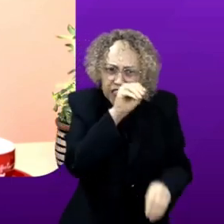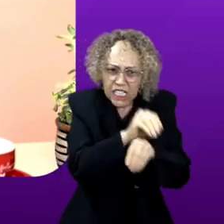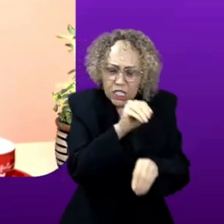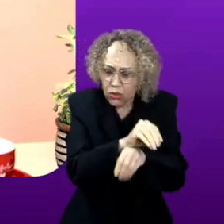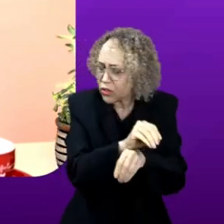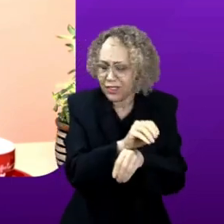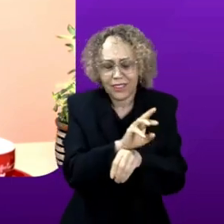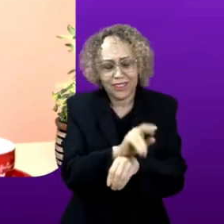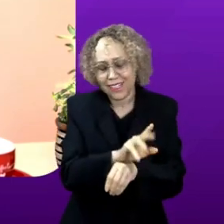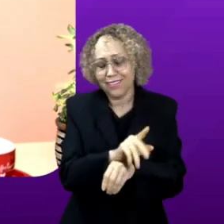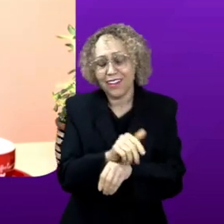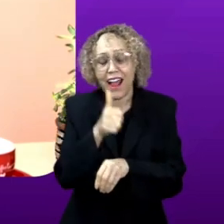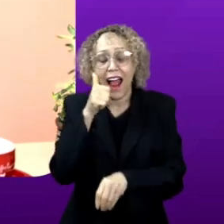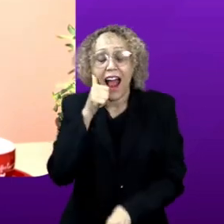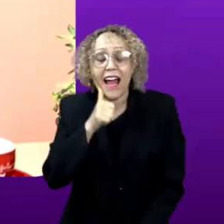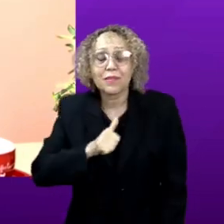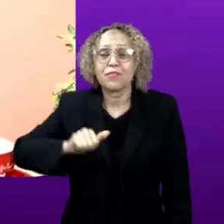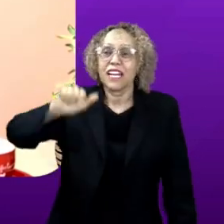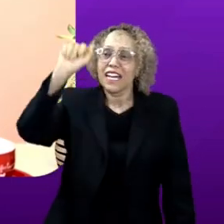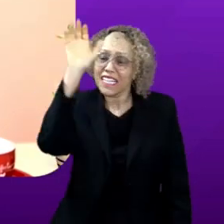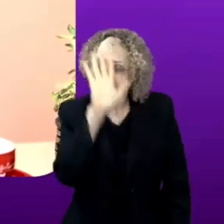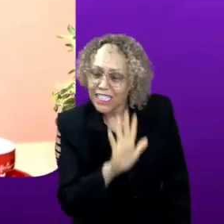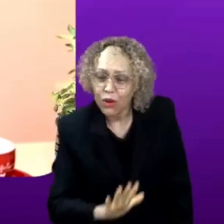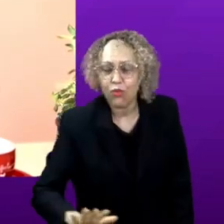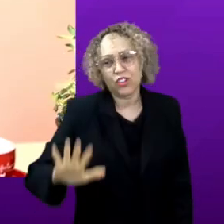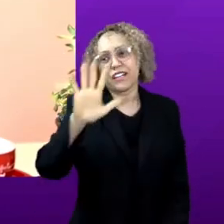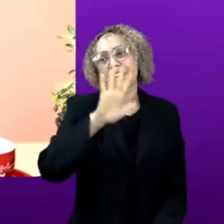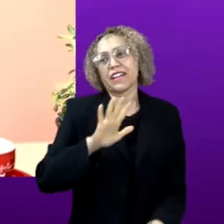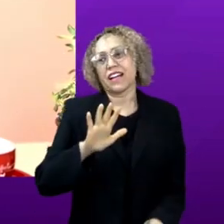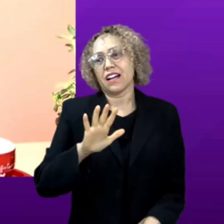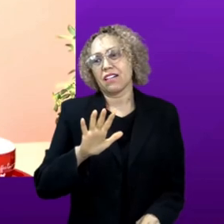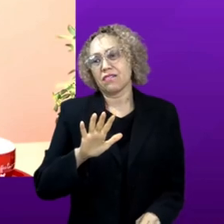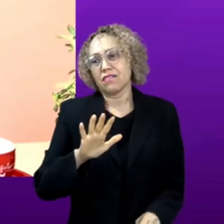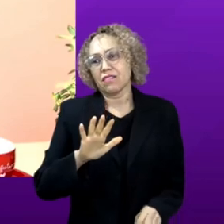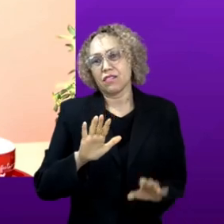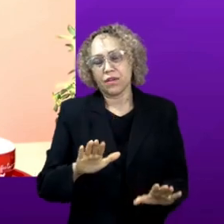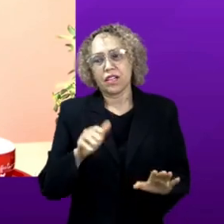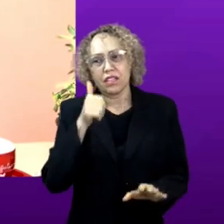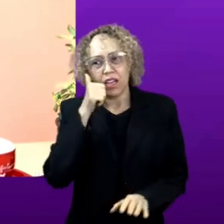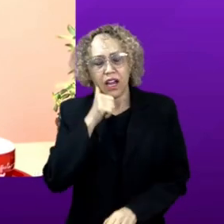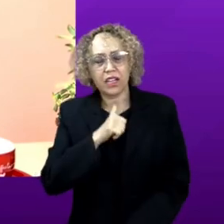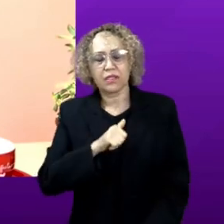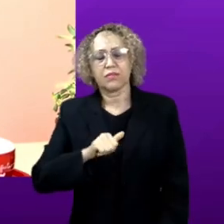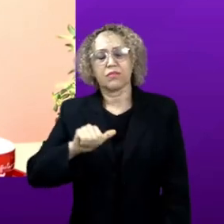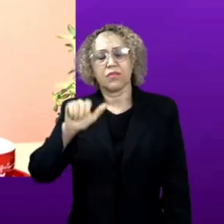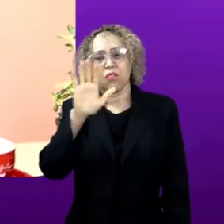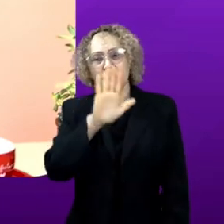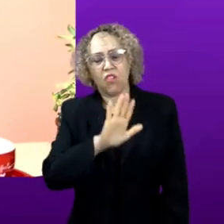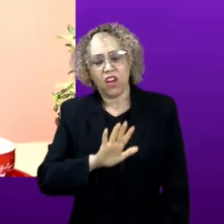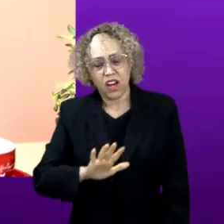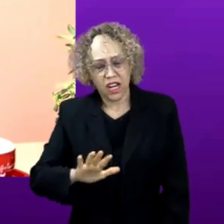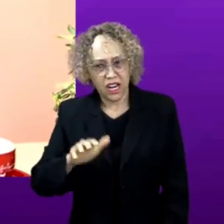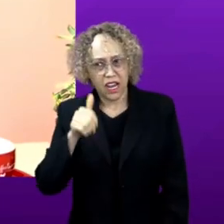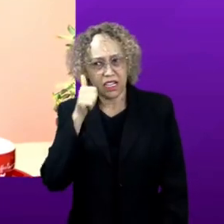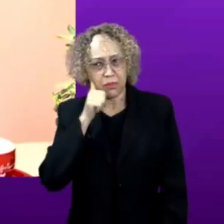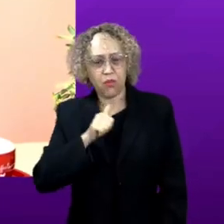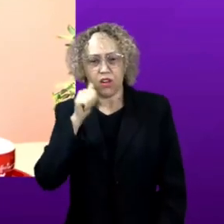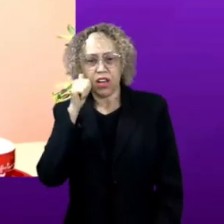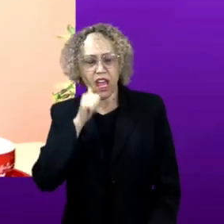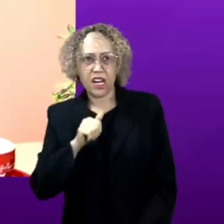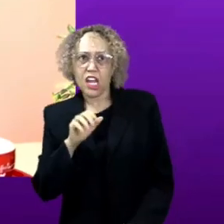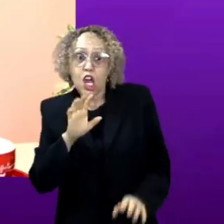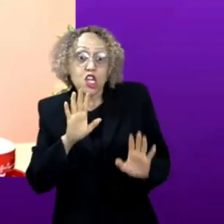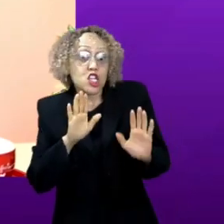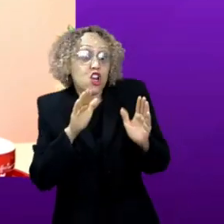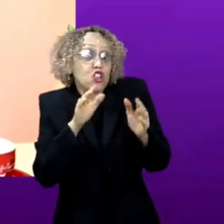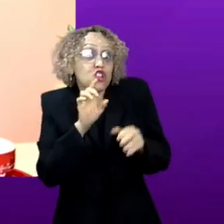geral, cuidam, mas as mulheres não são mães em potencial. As mulheres são seres completos